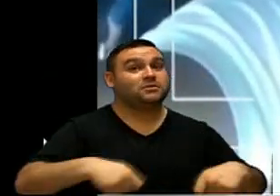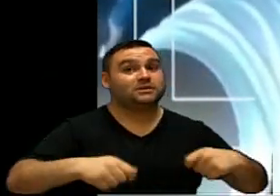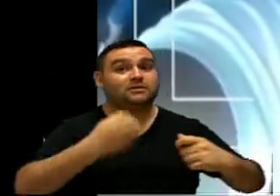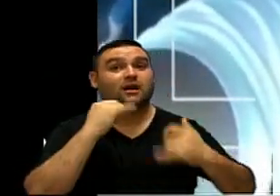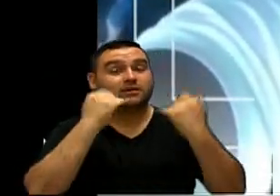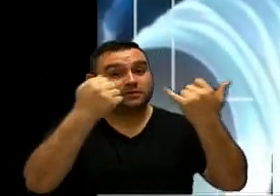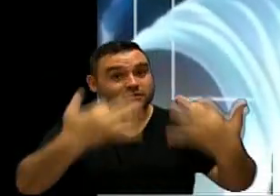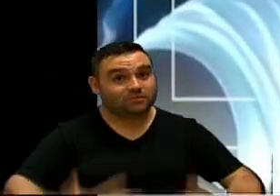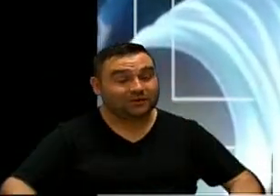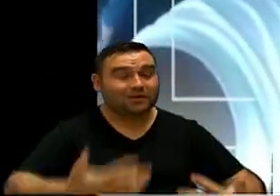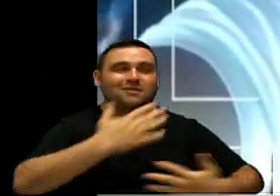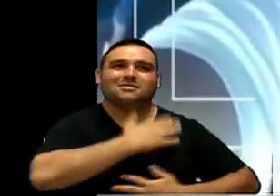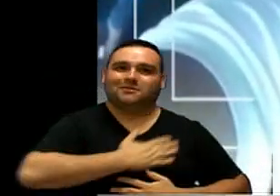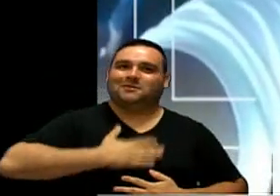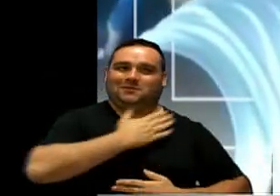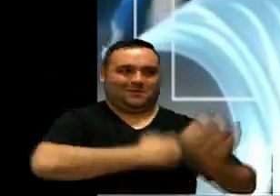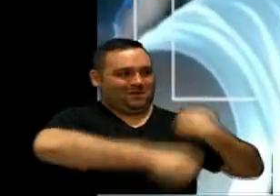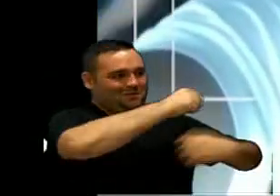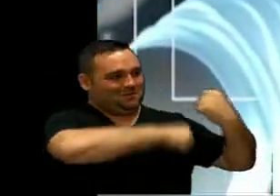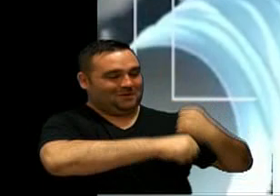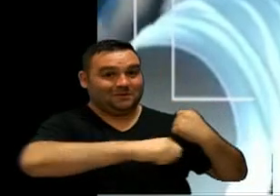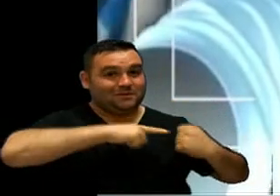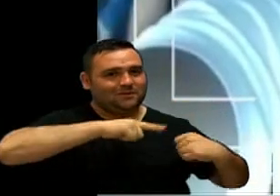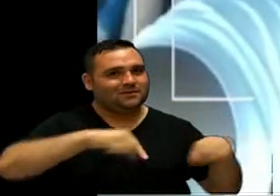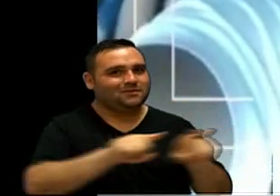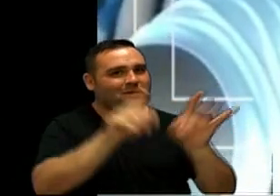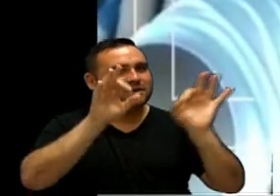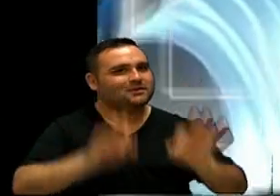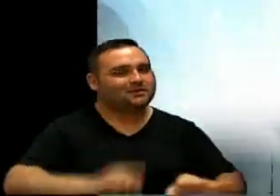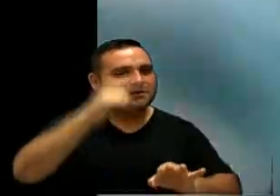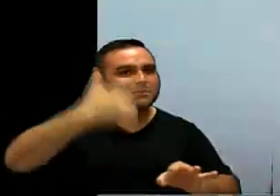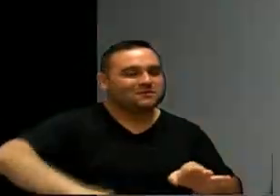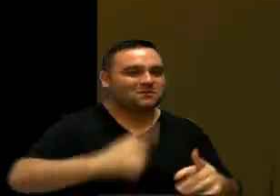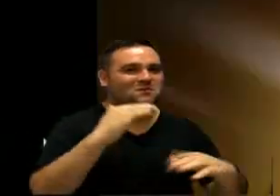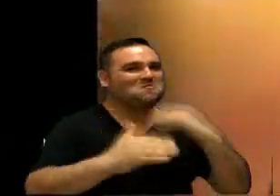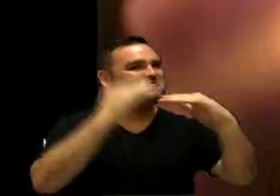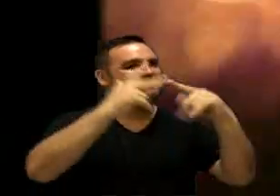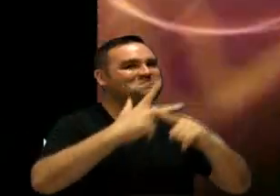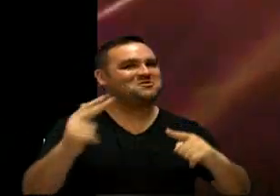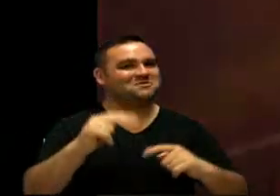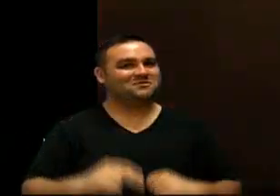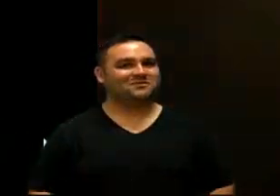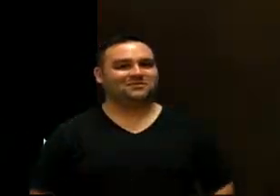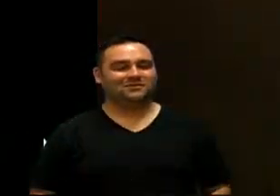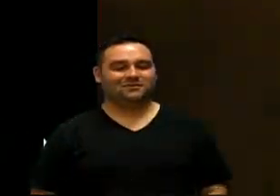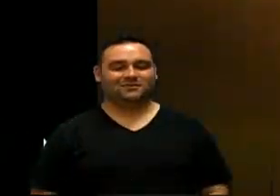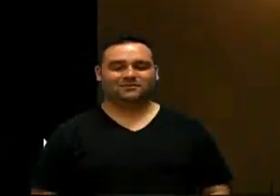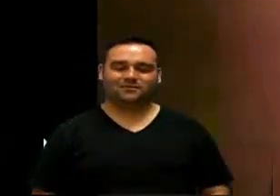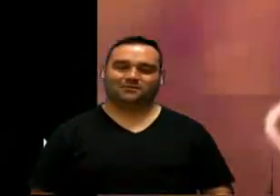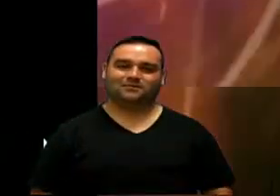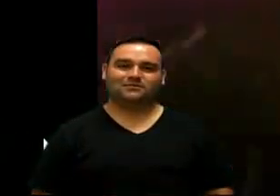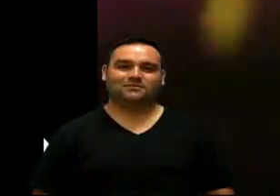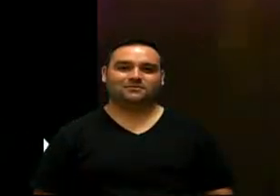o quanto foi bacana ter participado no ano passado e tenho certeza que vai ser mais uma edição de sucesso.